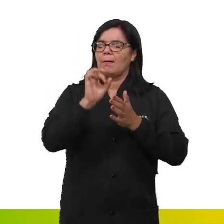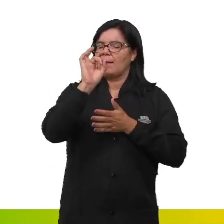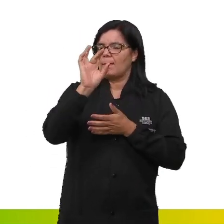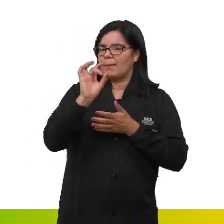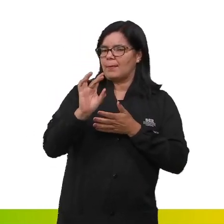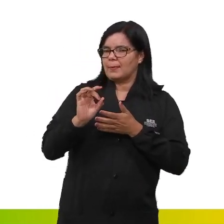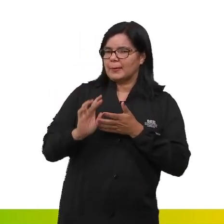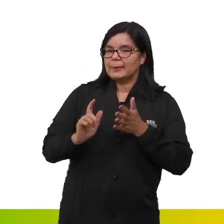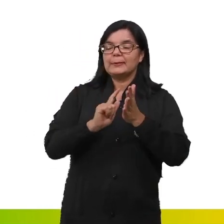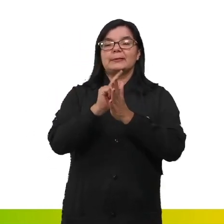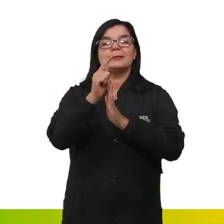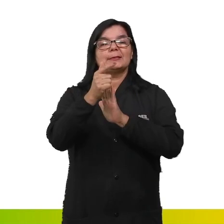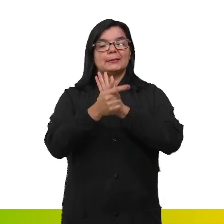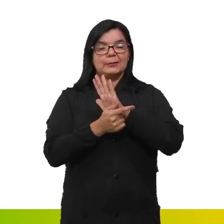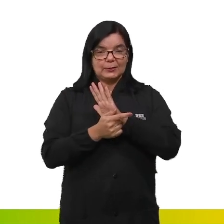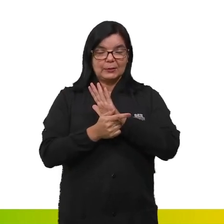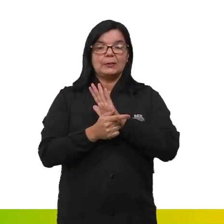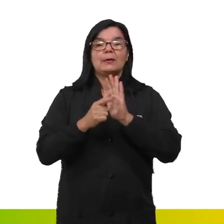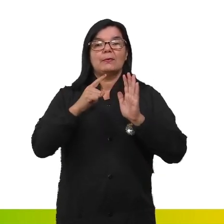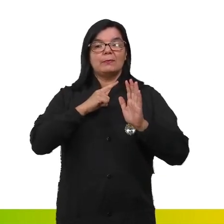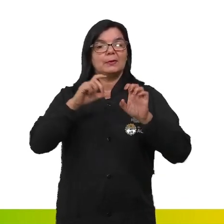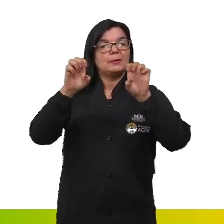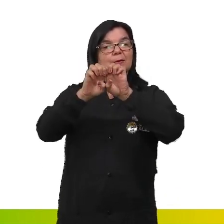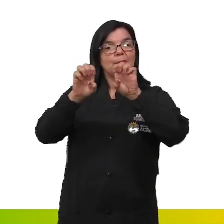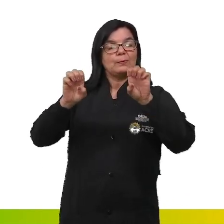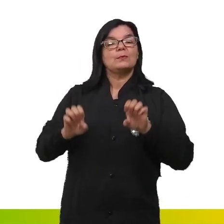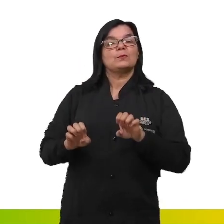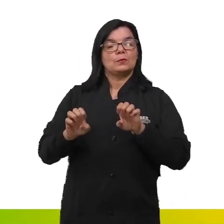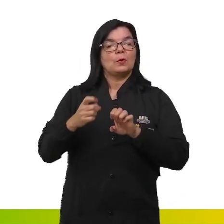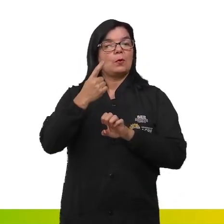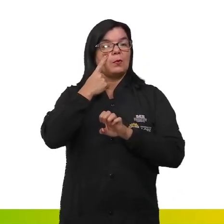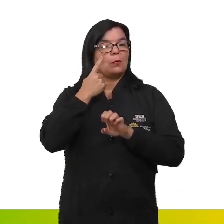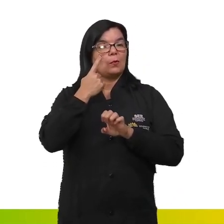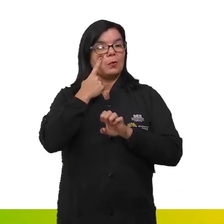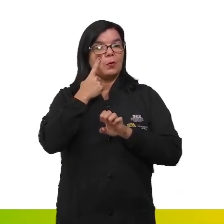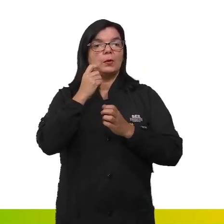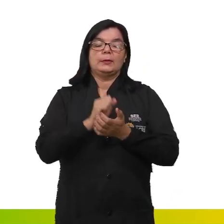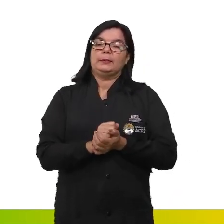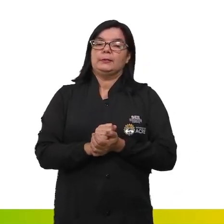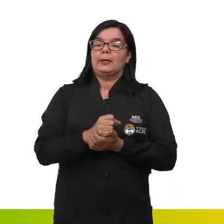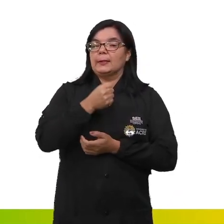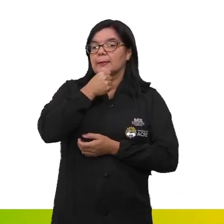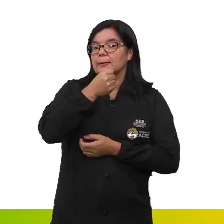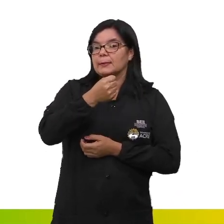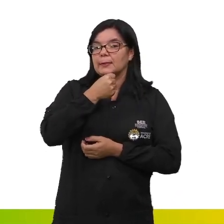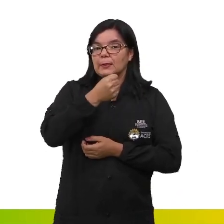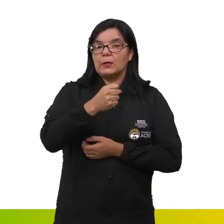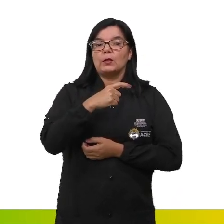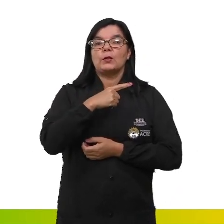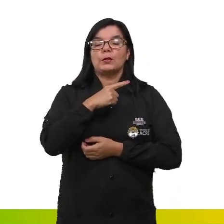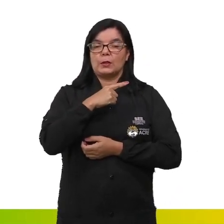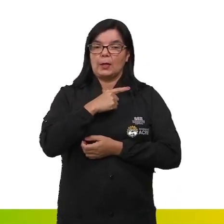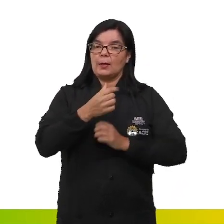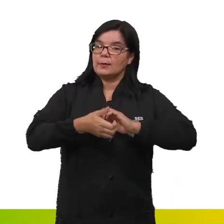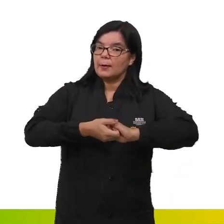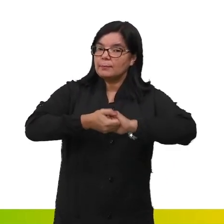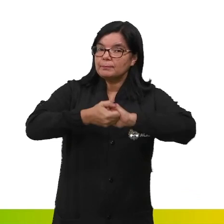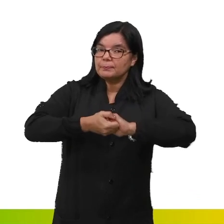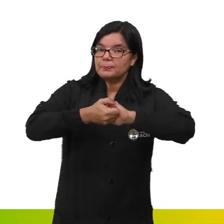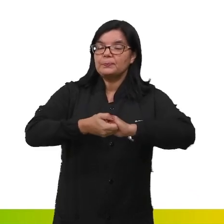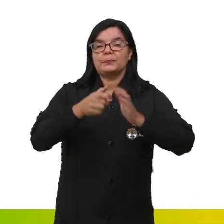cada gênero, ele vai seguir uma estrutura. Então, observa aí que na entrevista eu tenho a